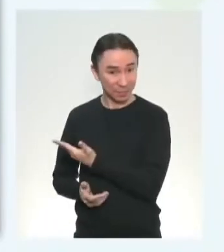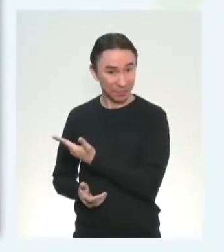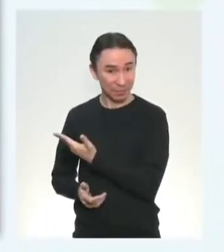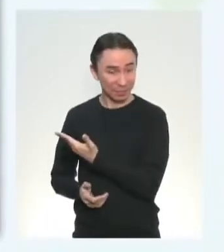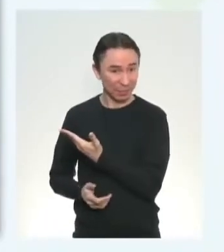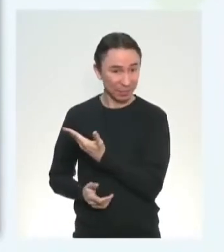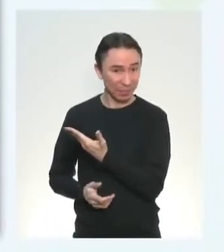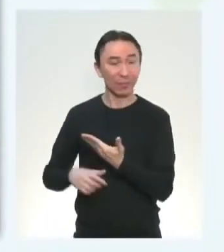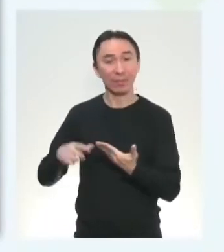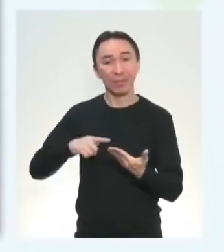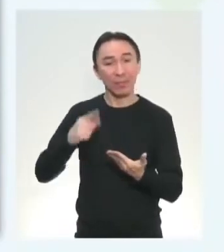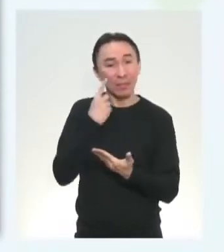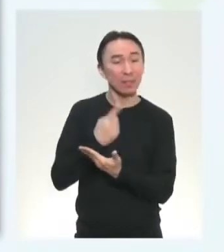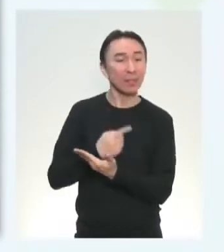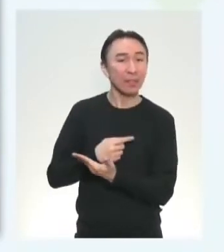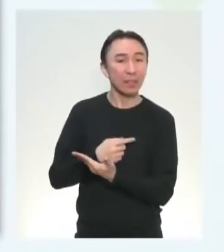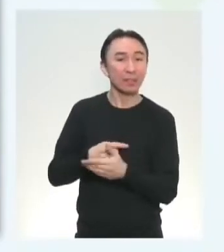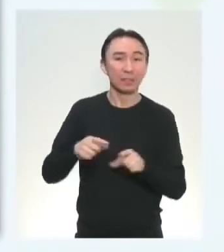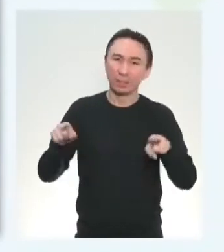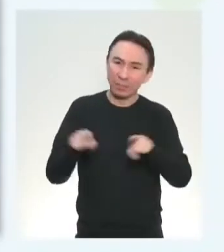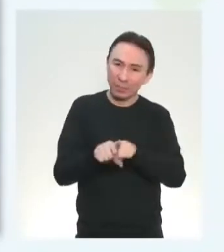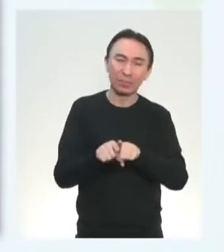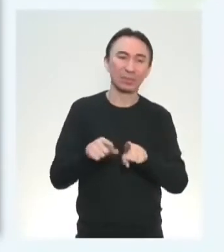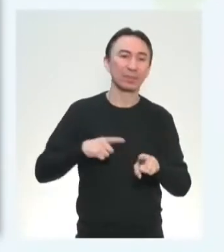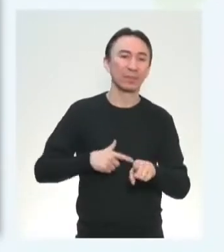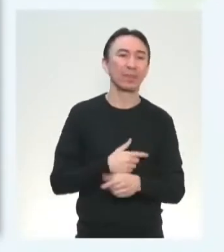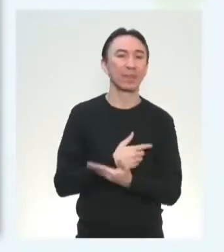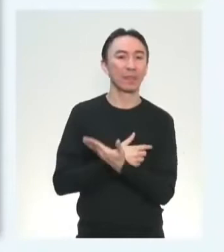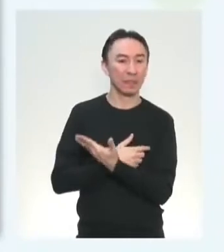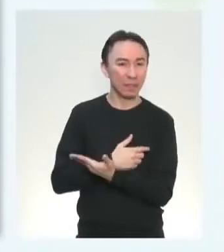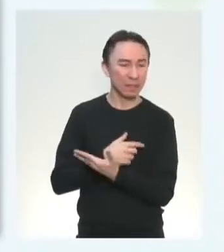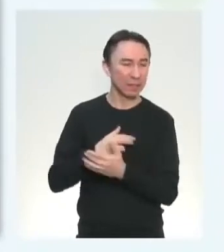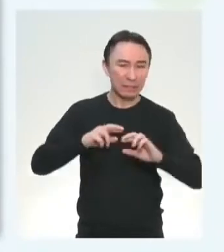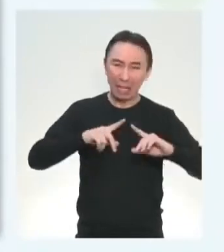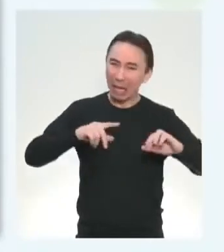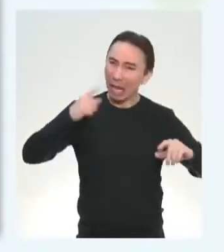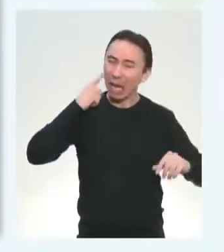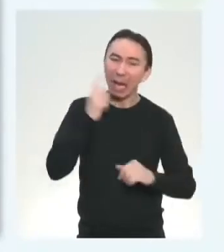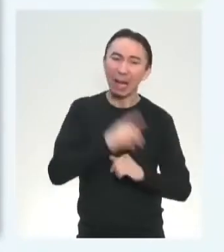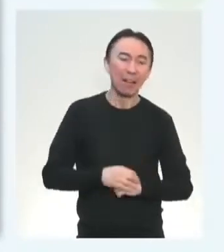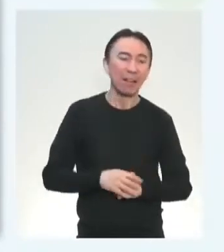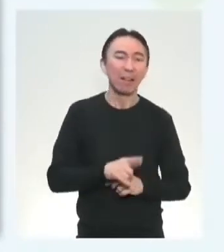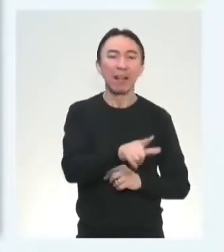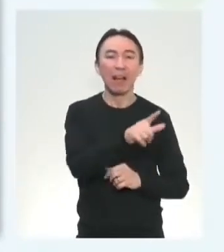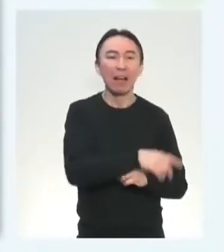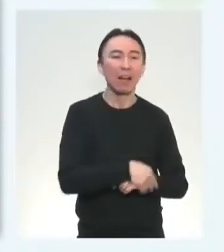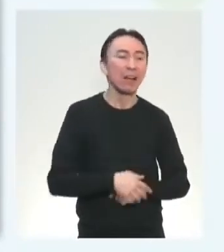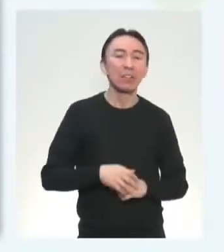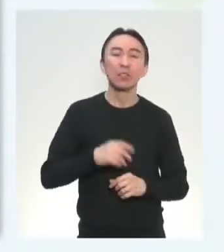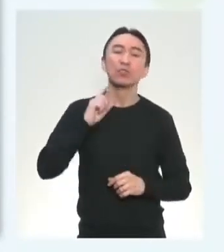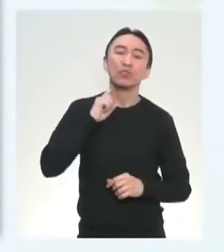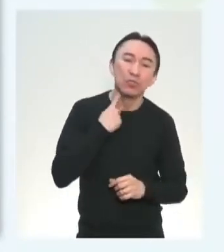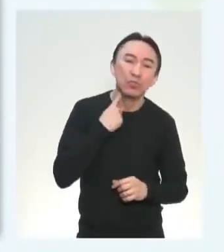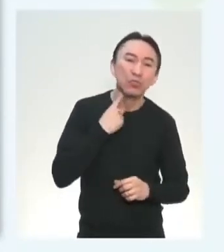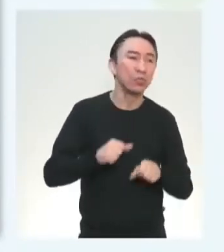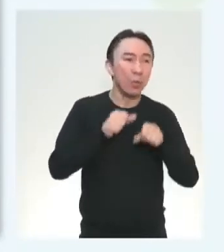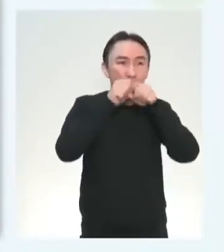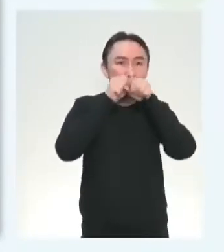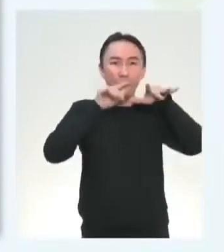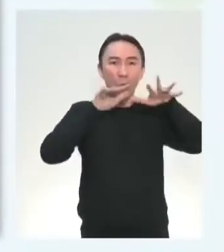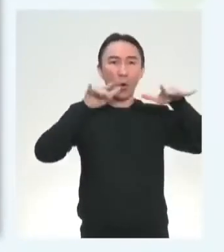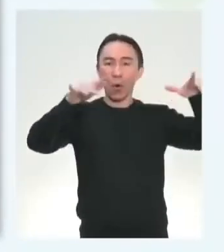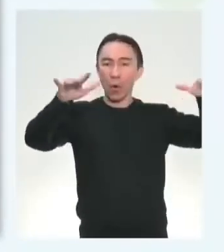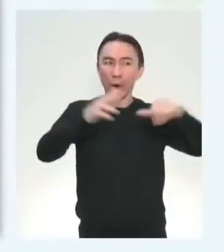de mudanças atmosféricas, controle de poluentes, medição de efeito estufa, monitoramento de